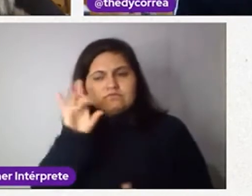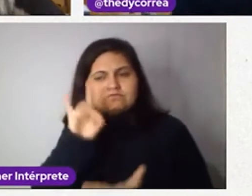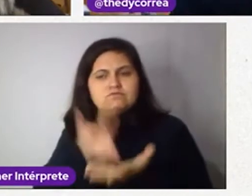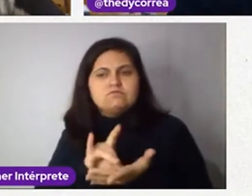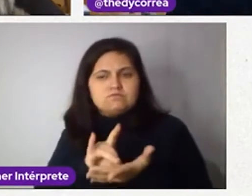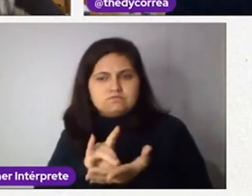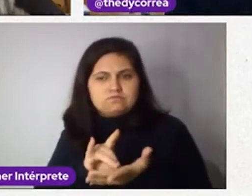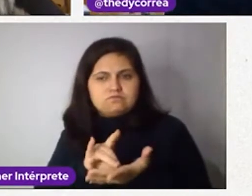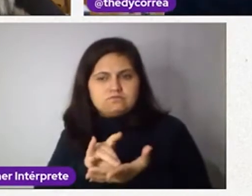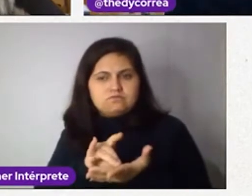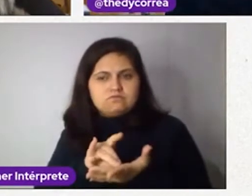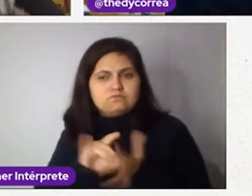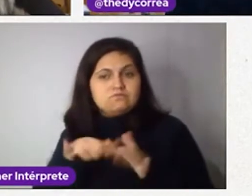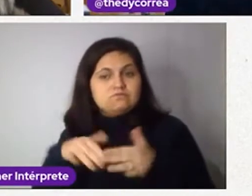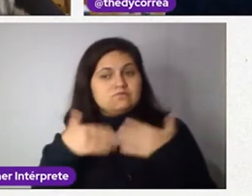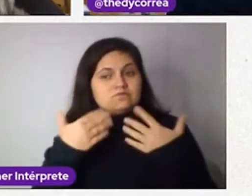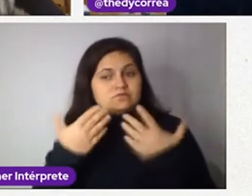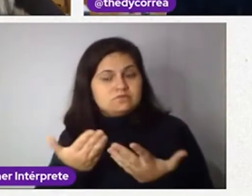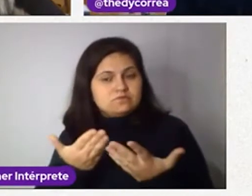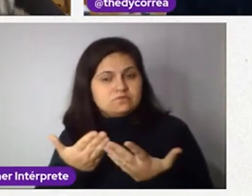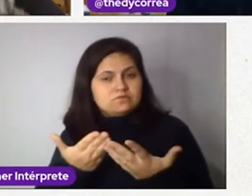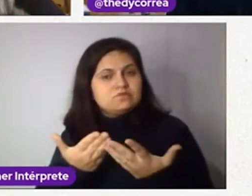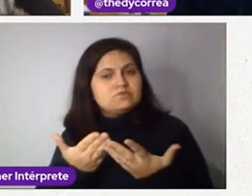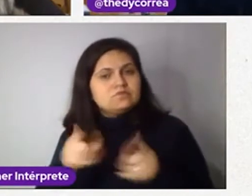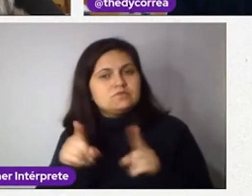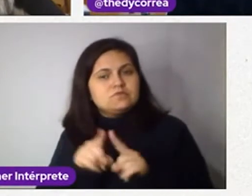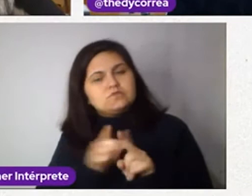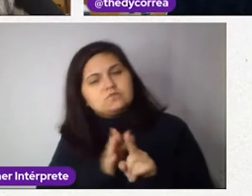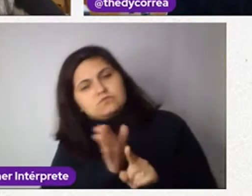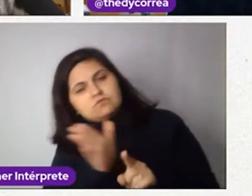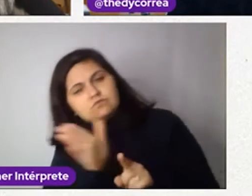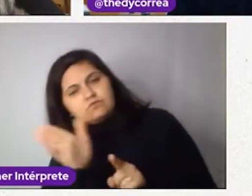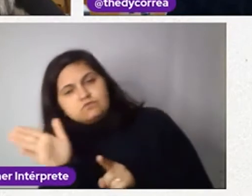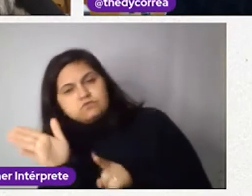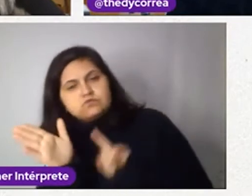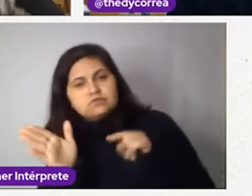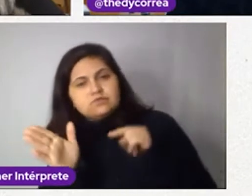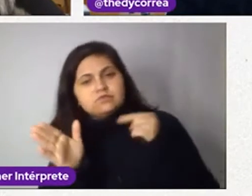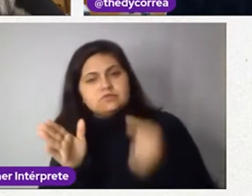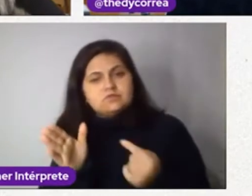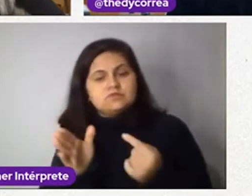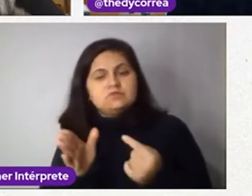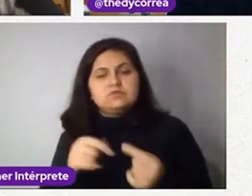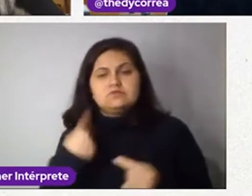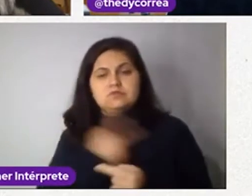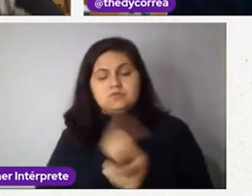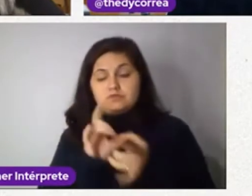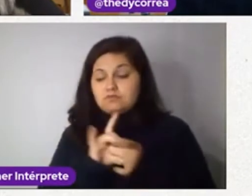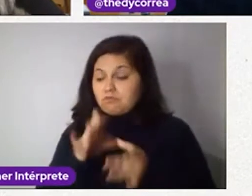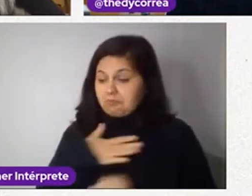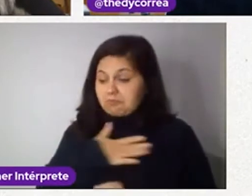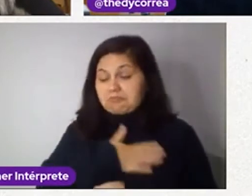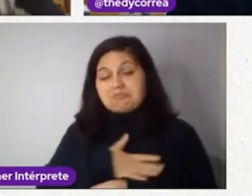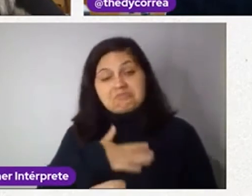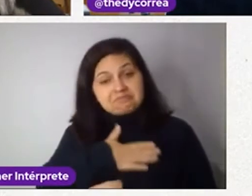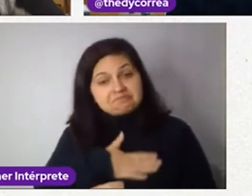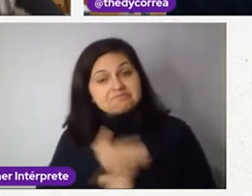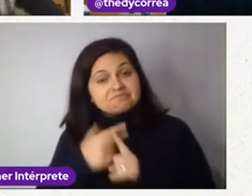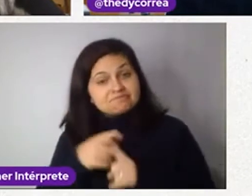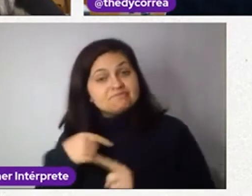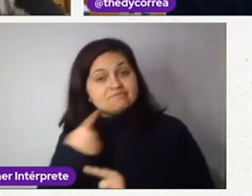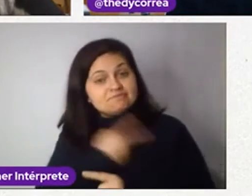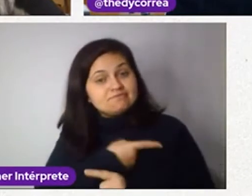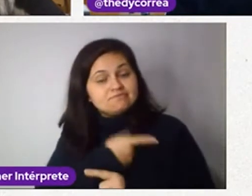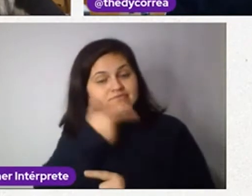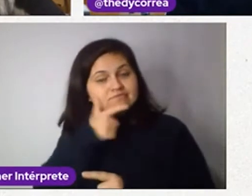se diz, né? Então, ele acabou tomando um outro rumo, assim, e que nos deixou super satisfeitos, assim, porque a gente